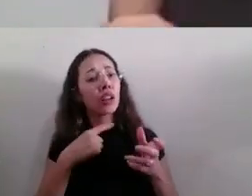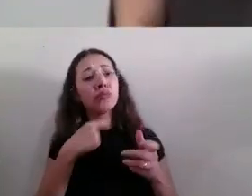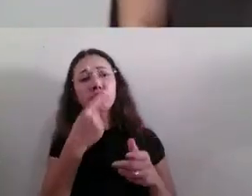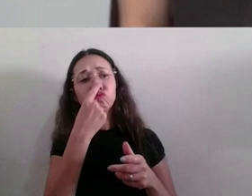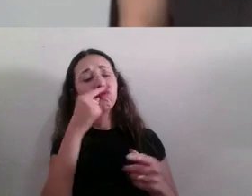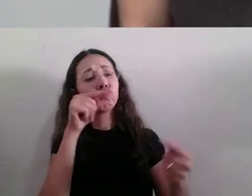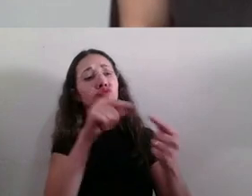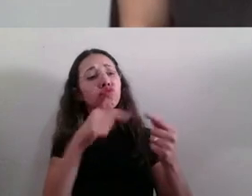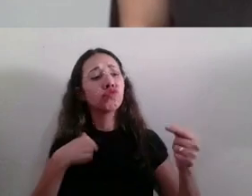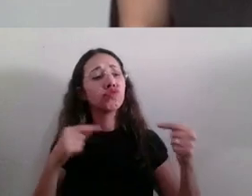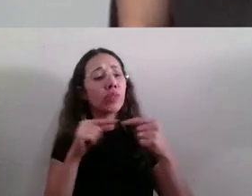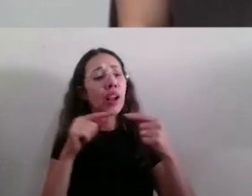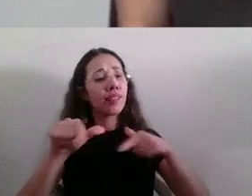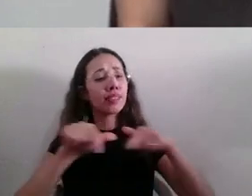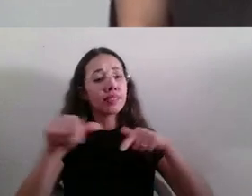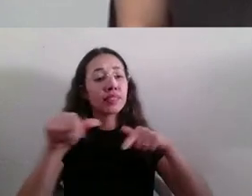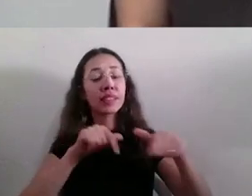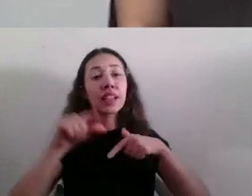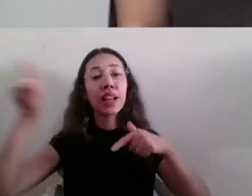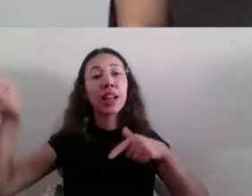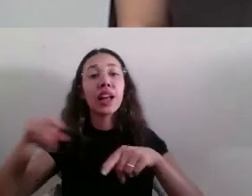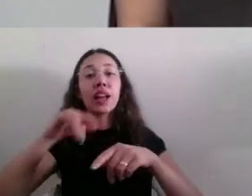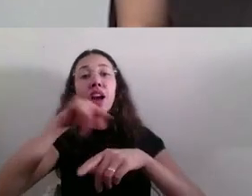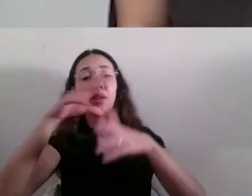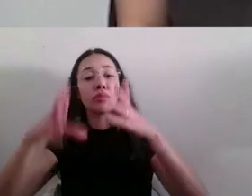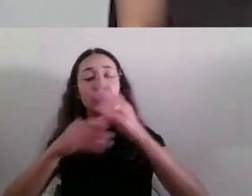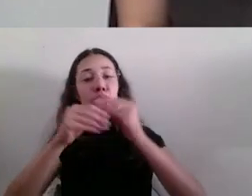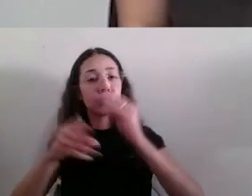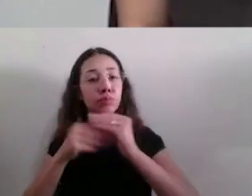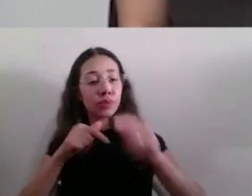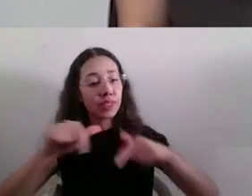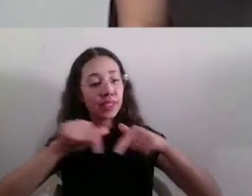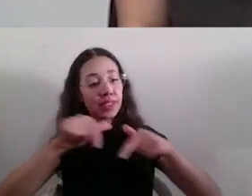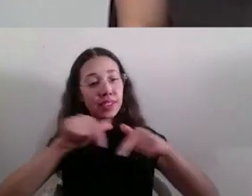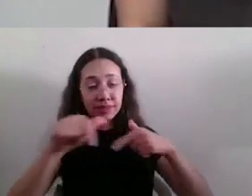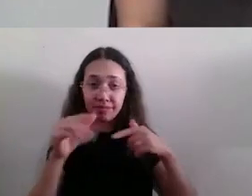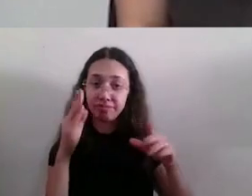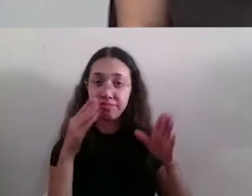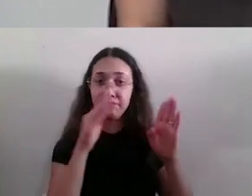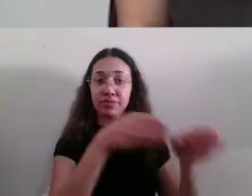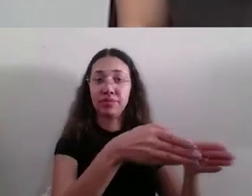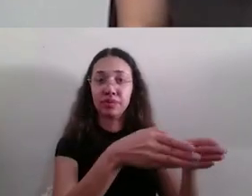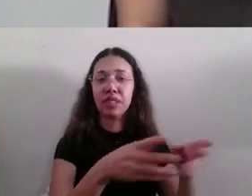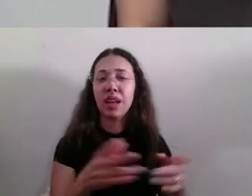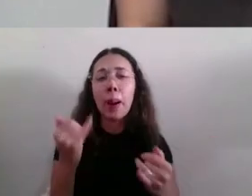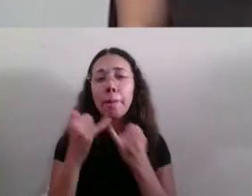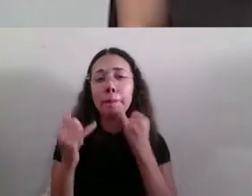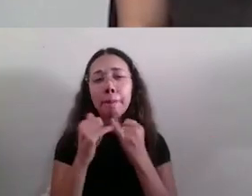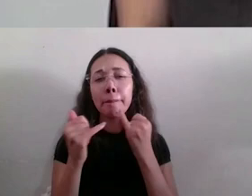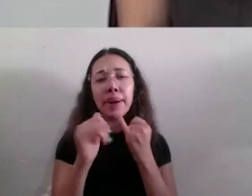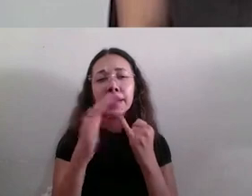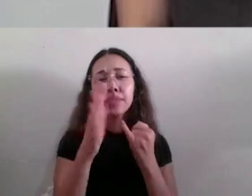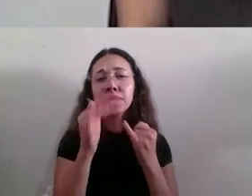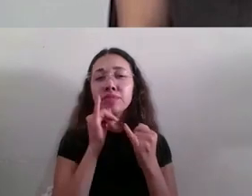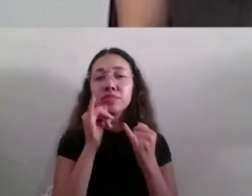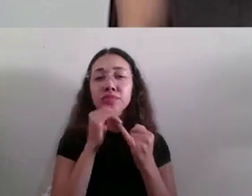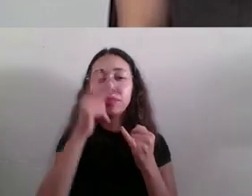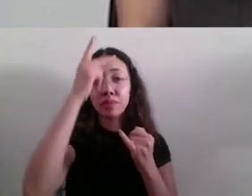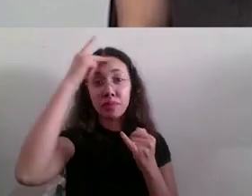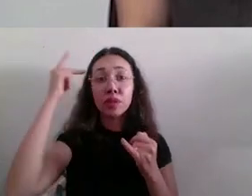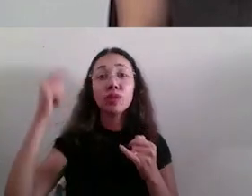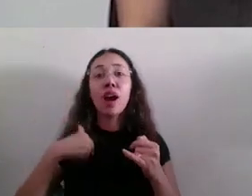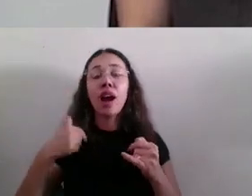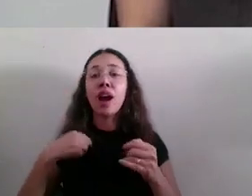cumulavam as suas atribuições nas áreas de origem julgando. Na prática, é como se fosse um mutirão de sentenças, ou seja, as pessoas se